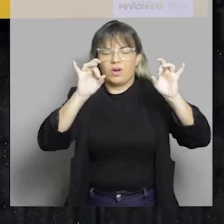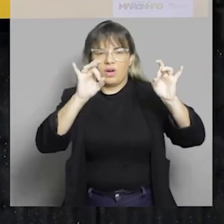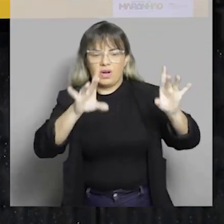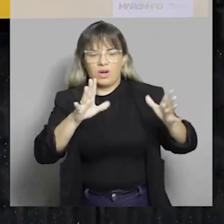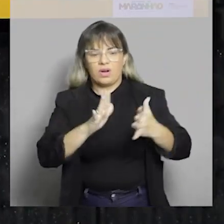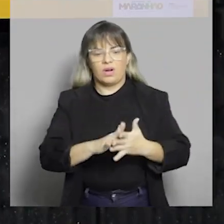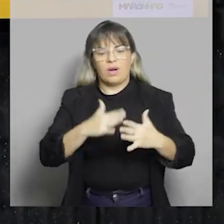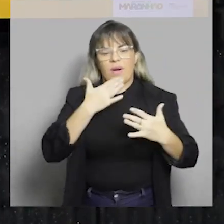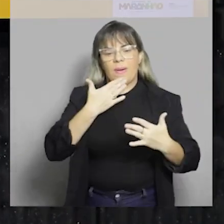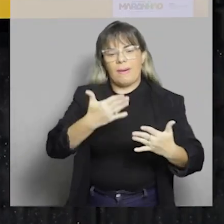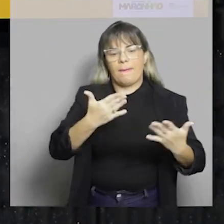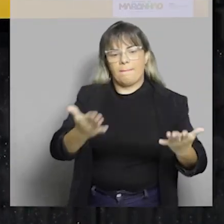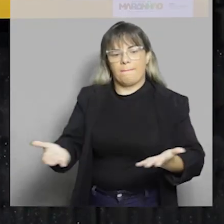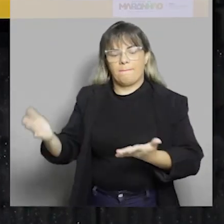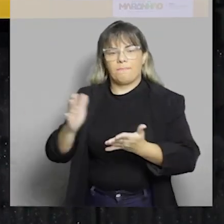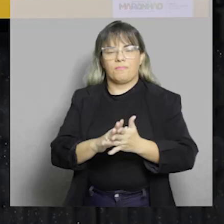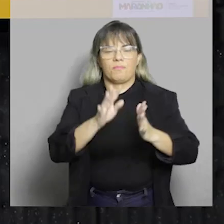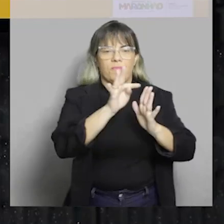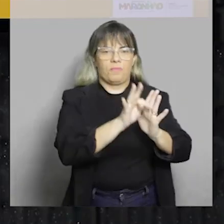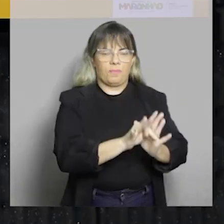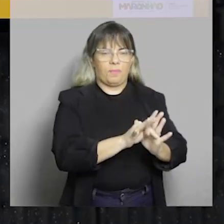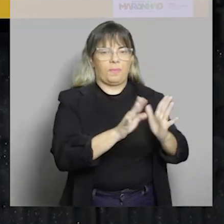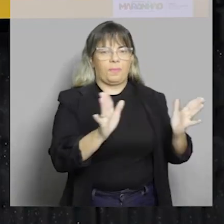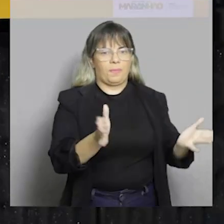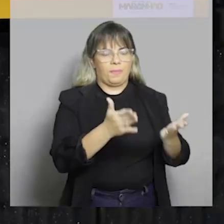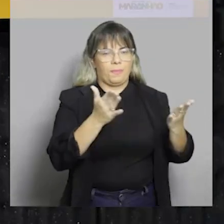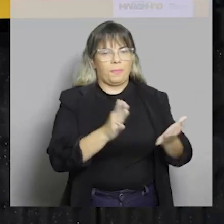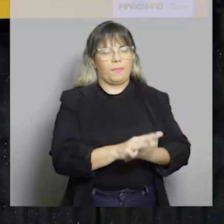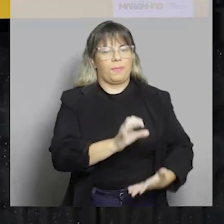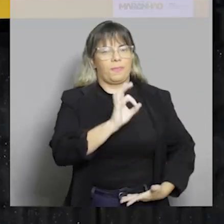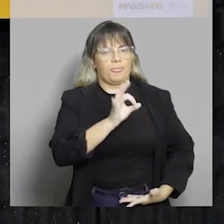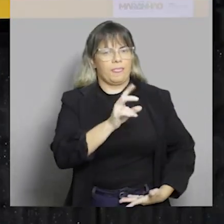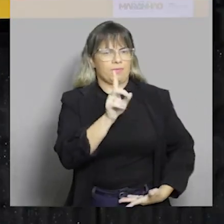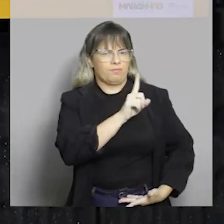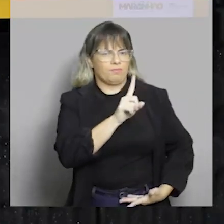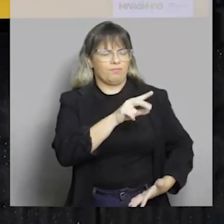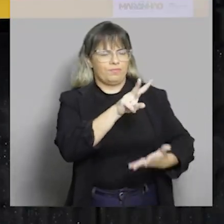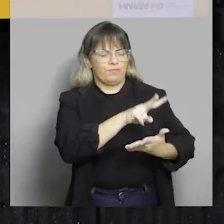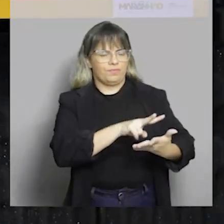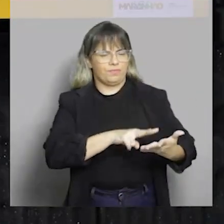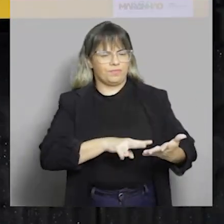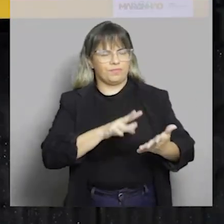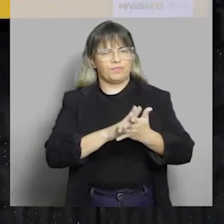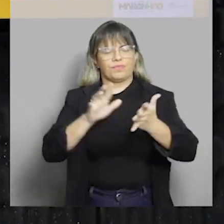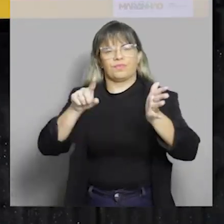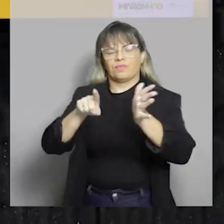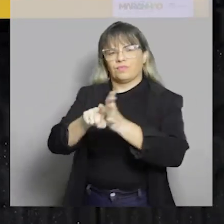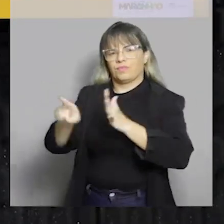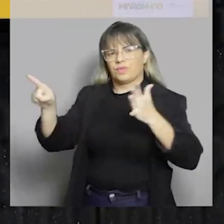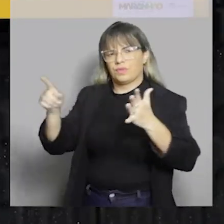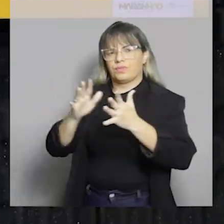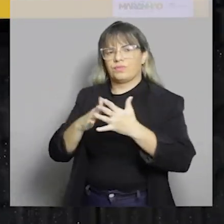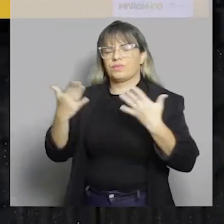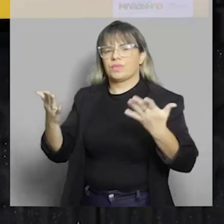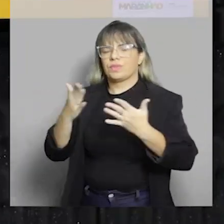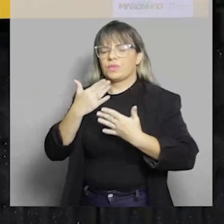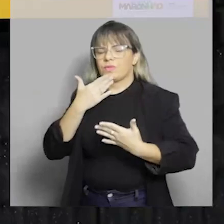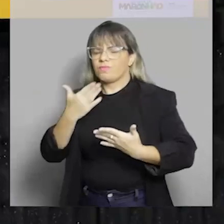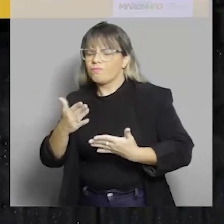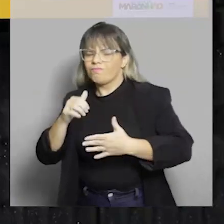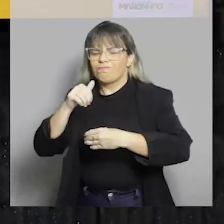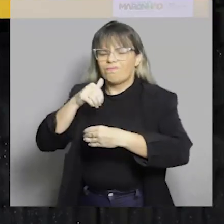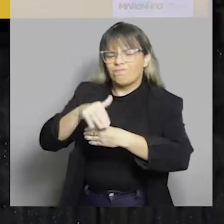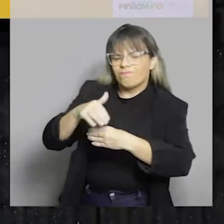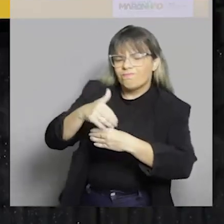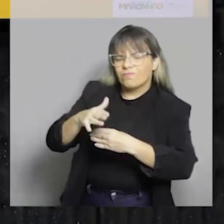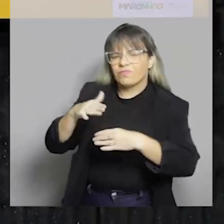cobra. Texto motivador, tá certo? Eu não vou ler ele ainda, eu vou logo para o comando para ver o que ele vai me dizer, né? Quais dicas ele já